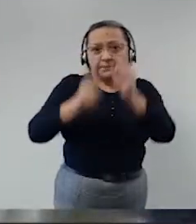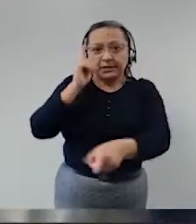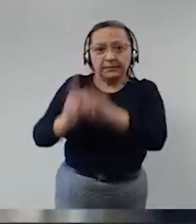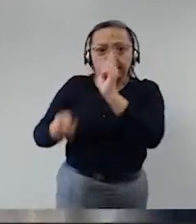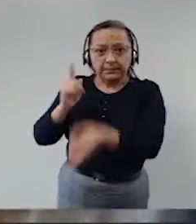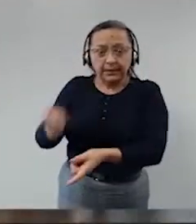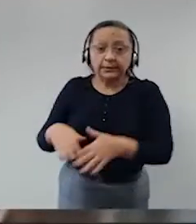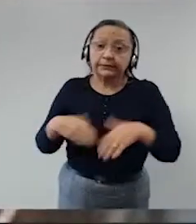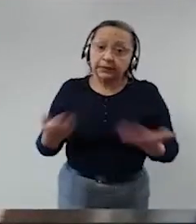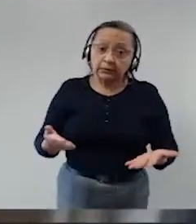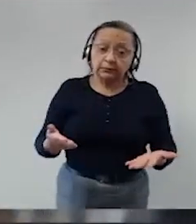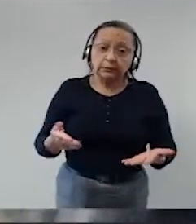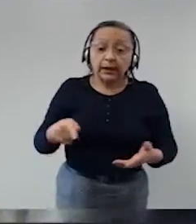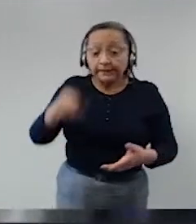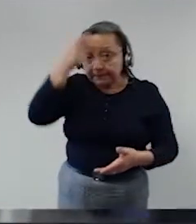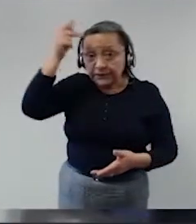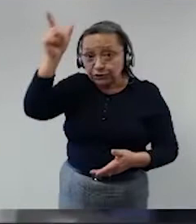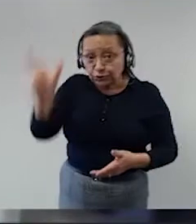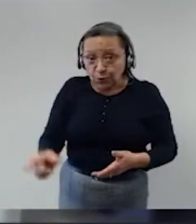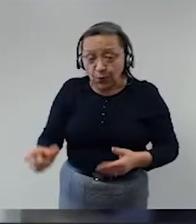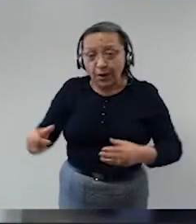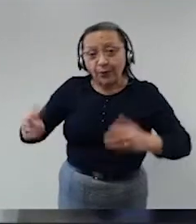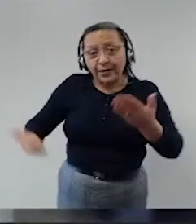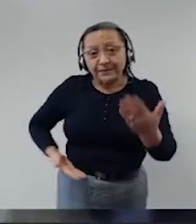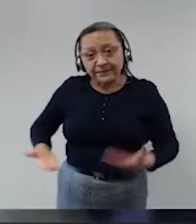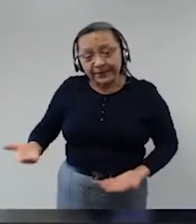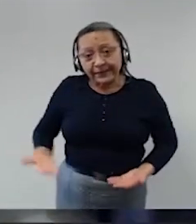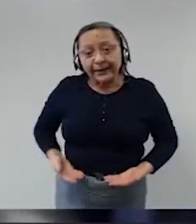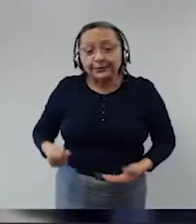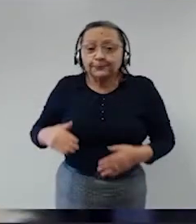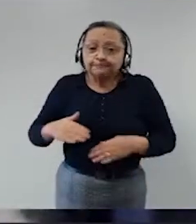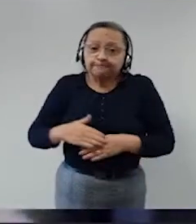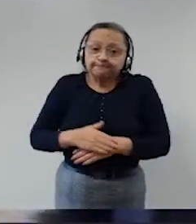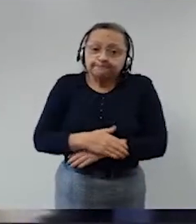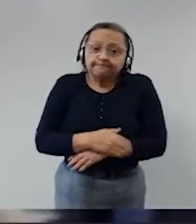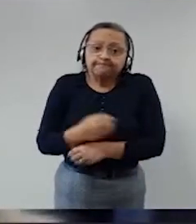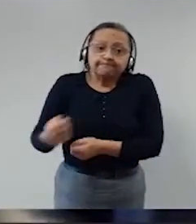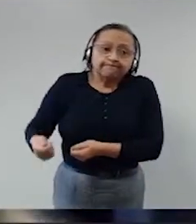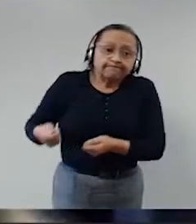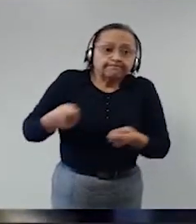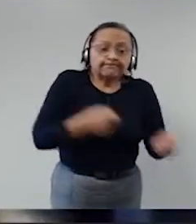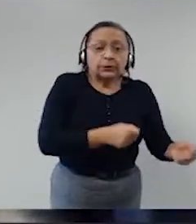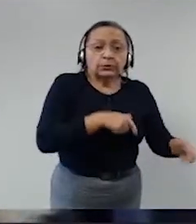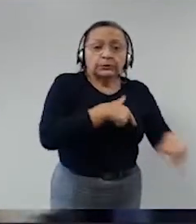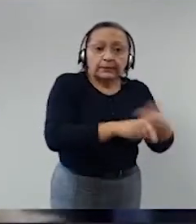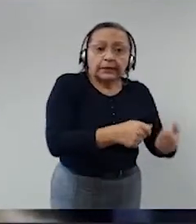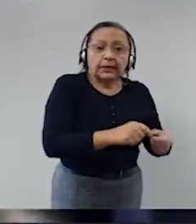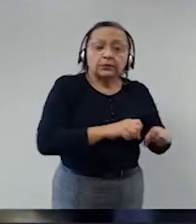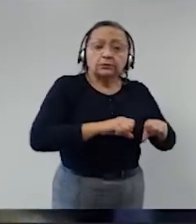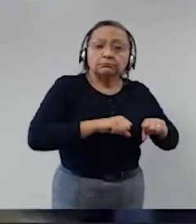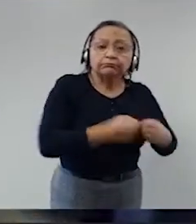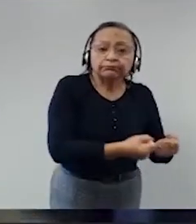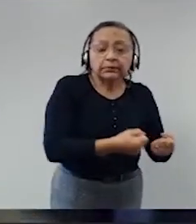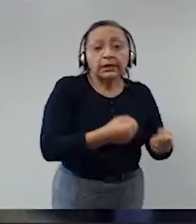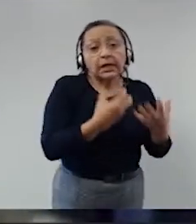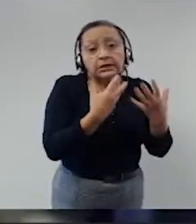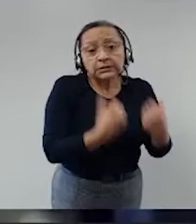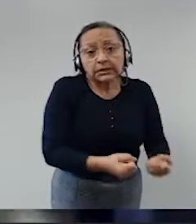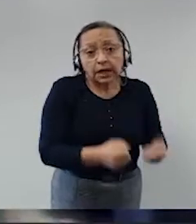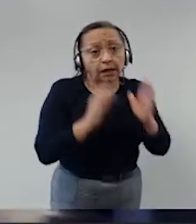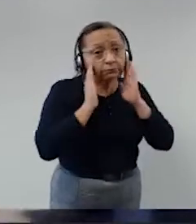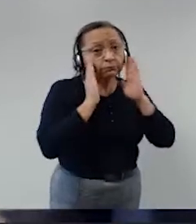cabendo, portanto, ao trabalhador a emprestar-lhe a força de trabalho e aderir, né, a tais